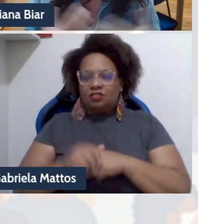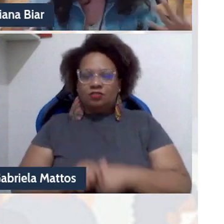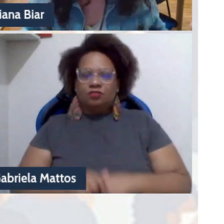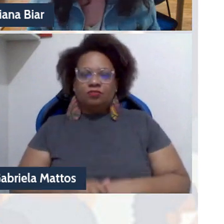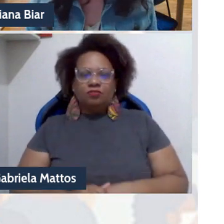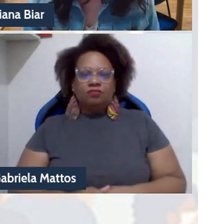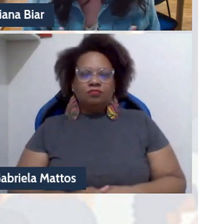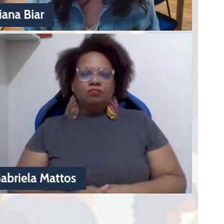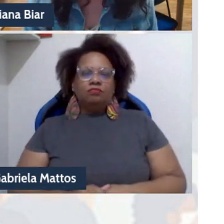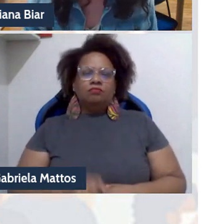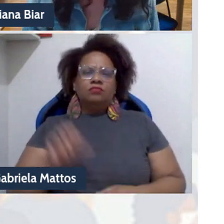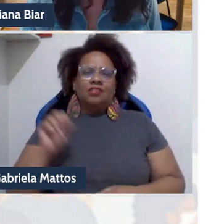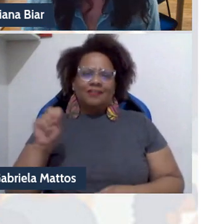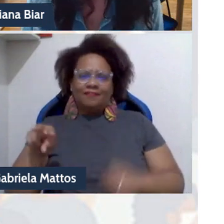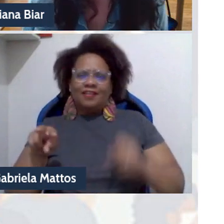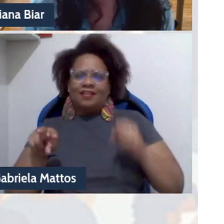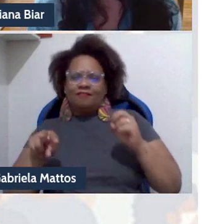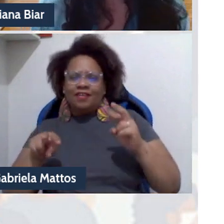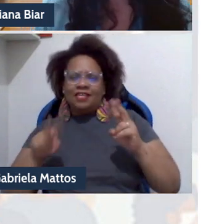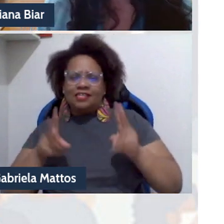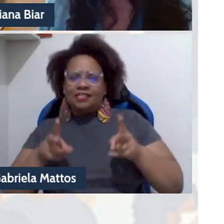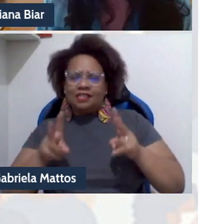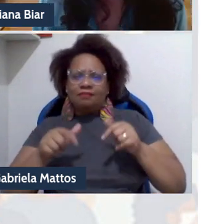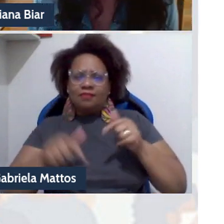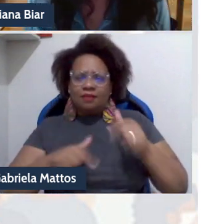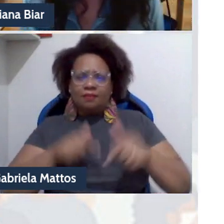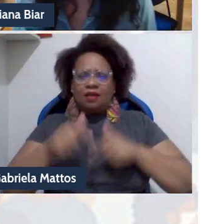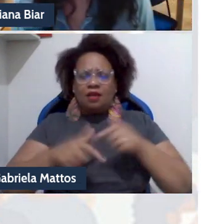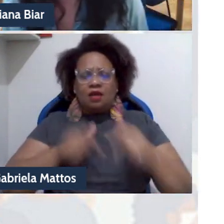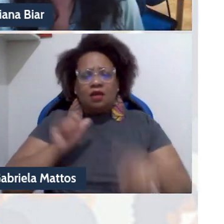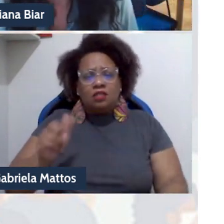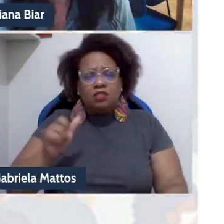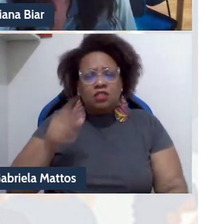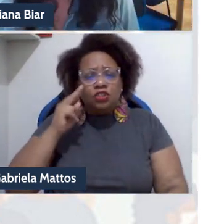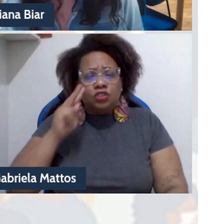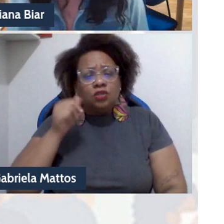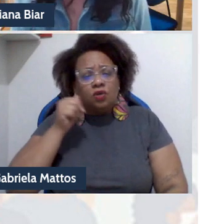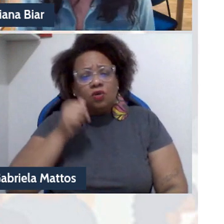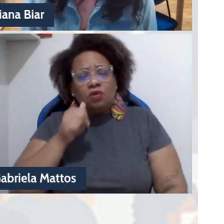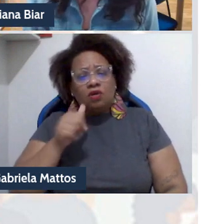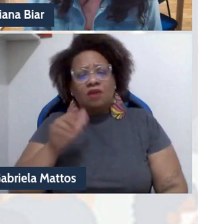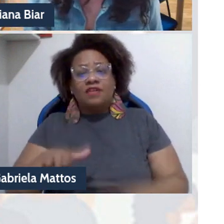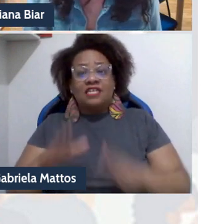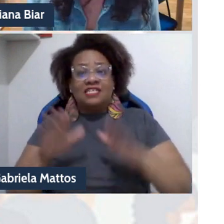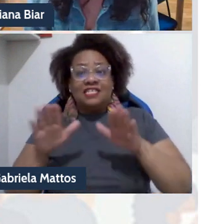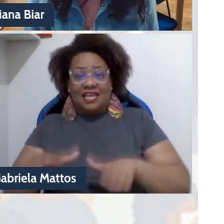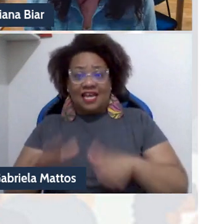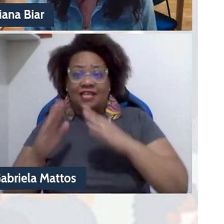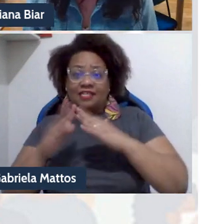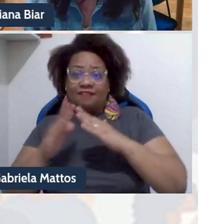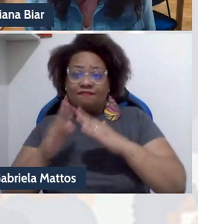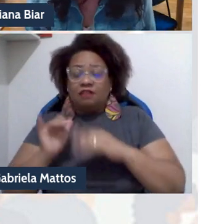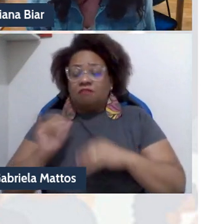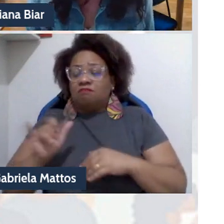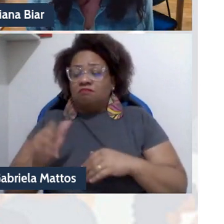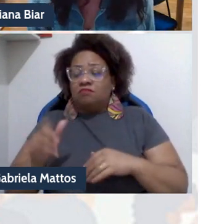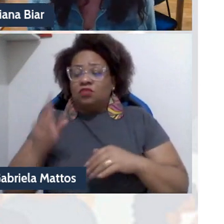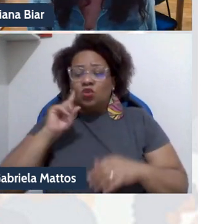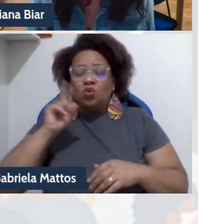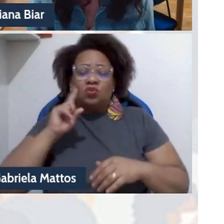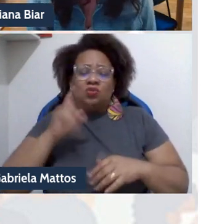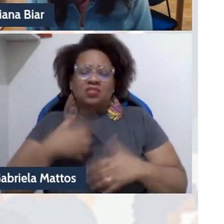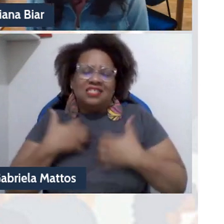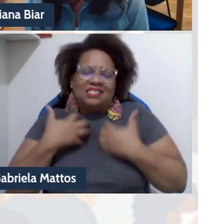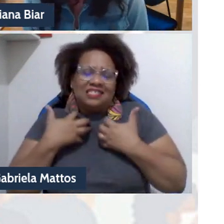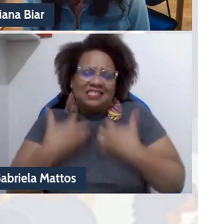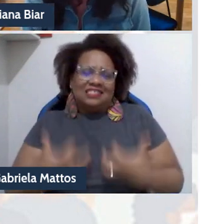vê muita agentividade sempre na narrativa dessas mulheres. Né? As que ficaram em casa descrevem a sua rotina como uma rotina exaustiva, de muito